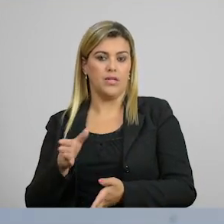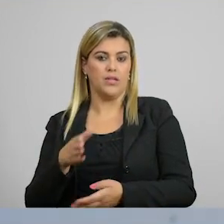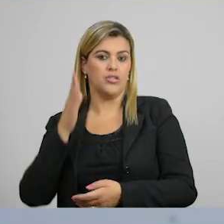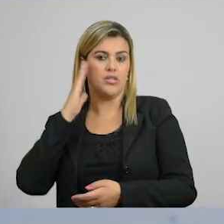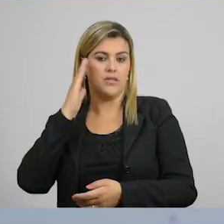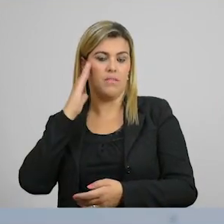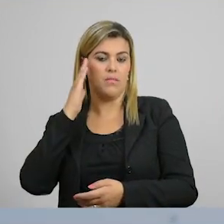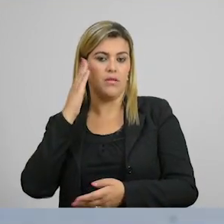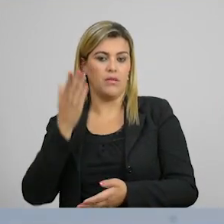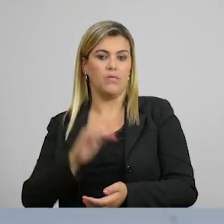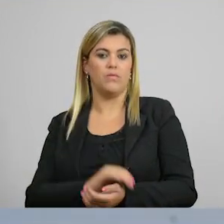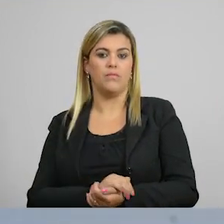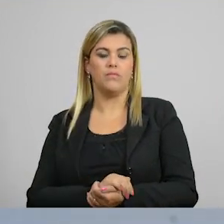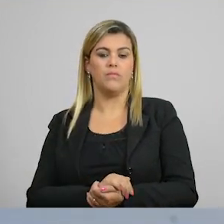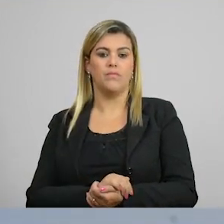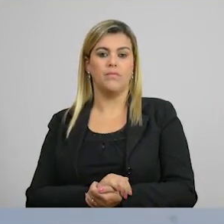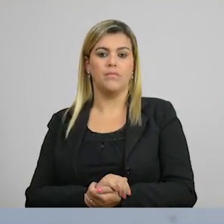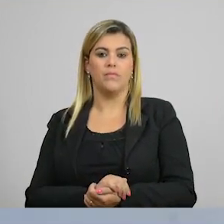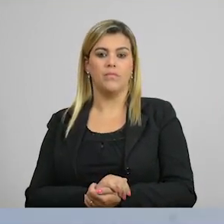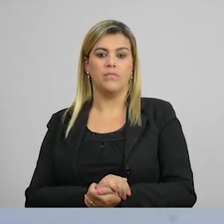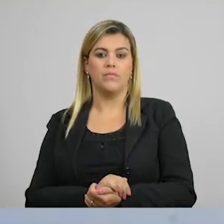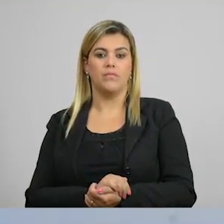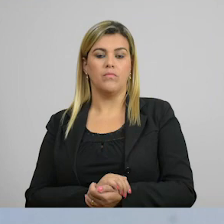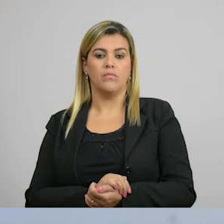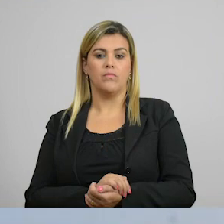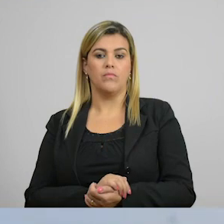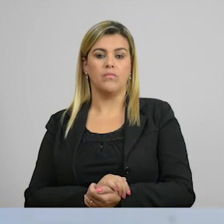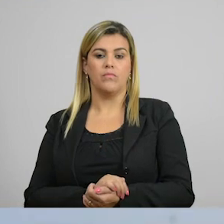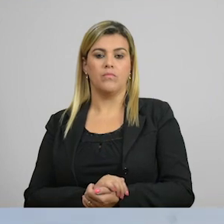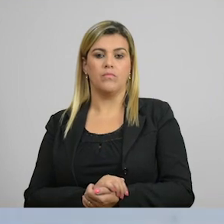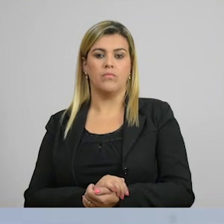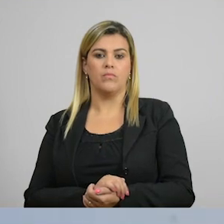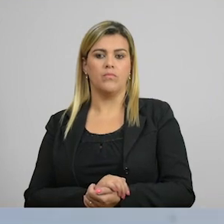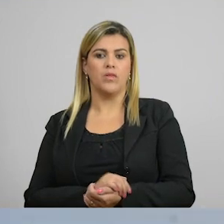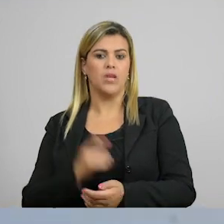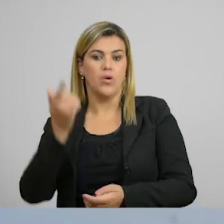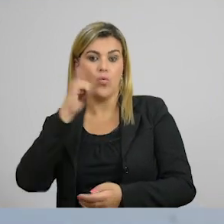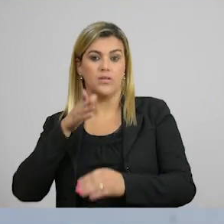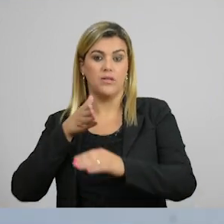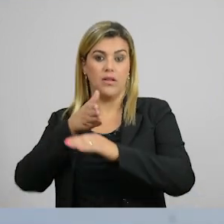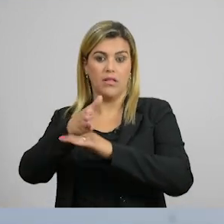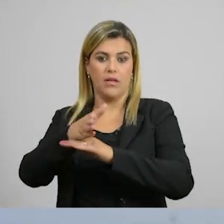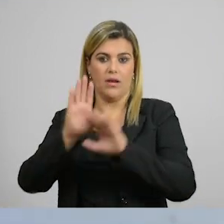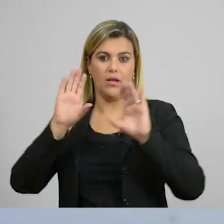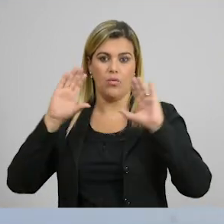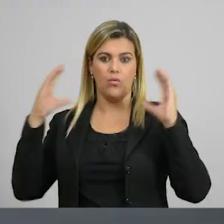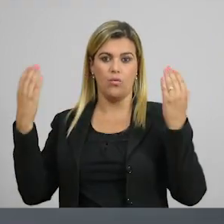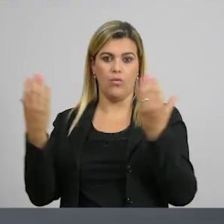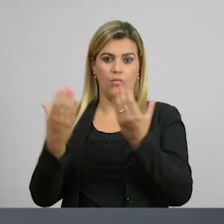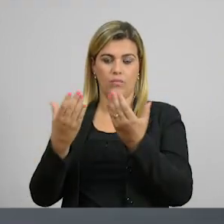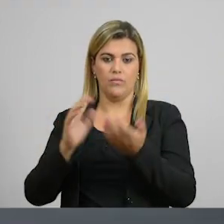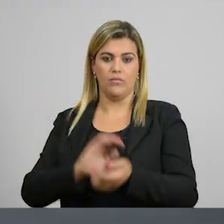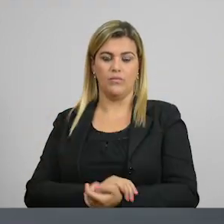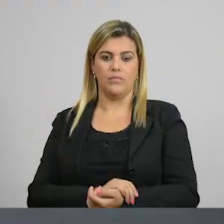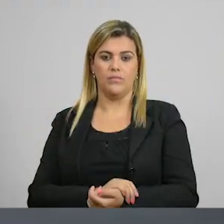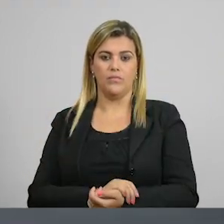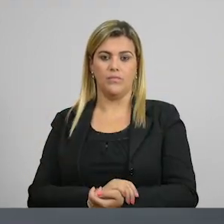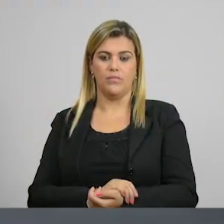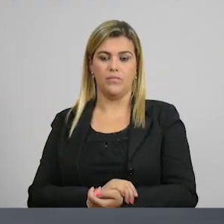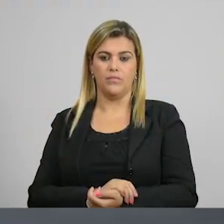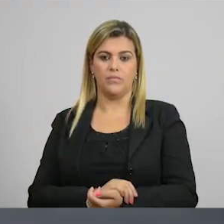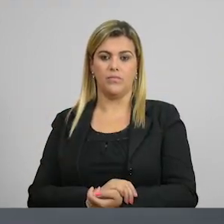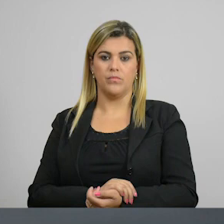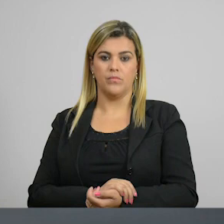mais 2 dias e meio que tinham do congresso. E assim consegui.